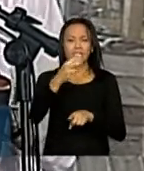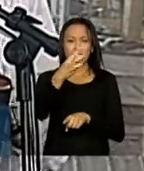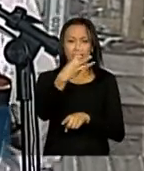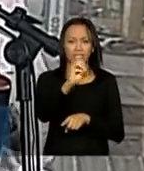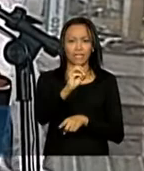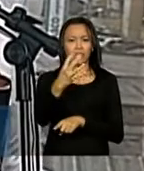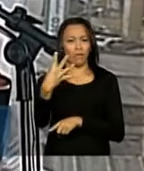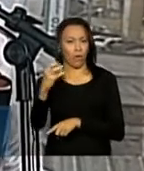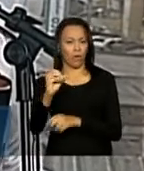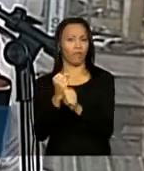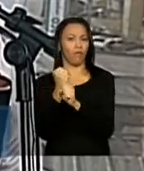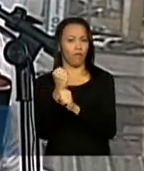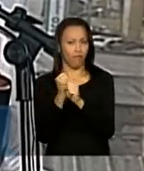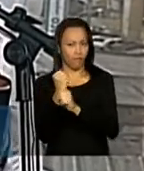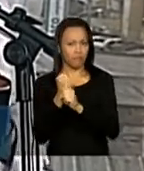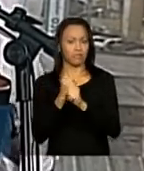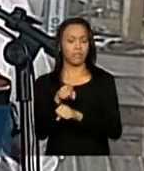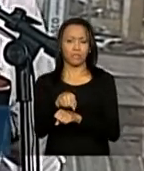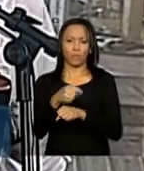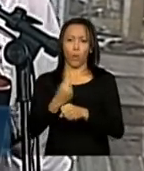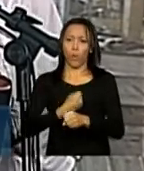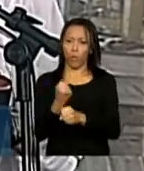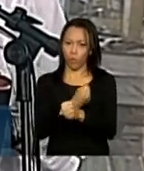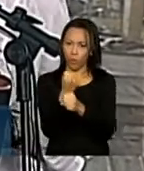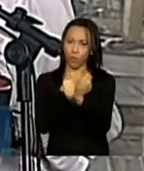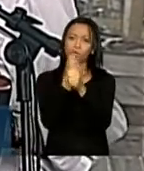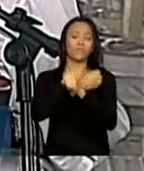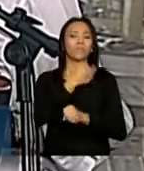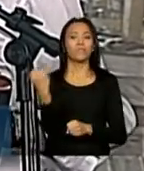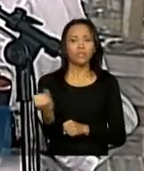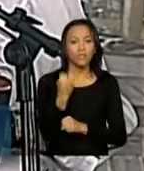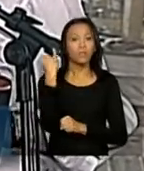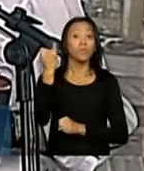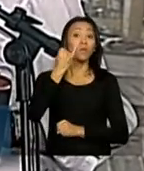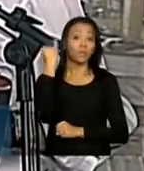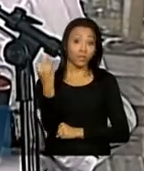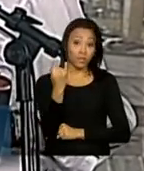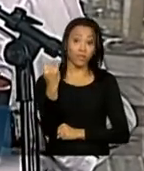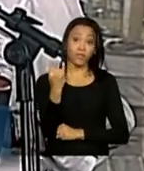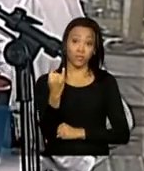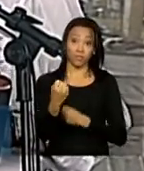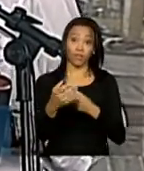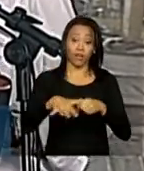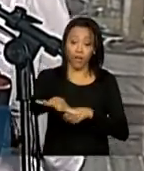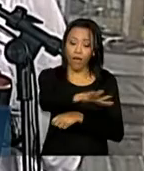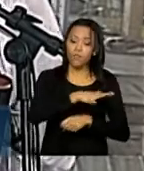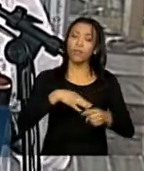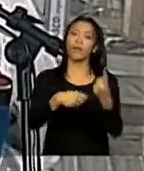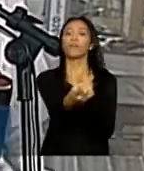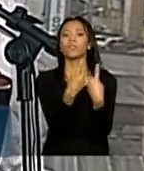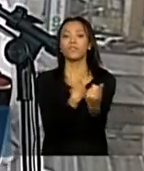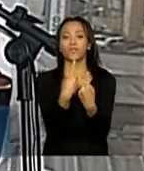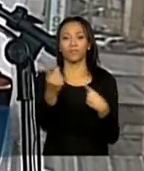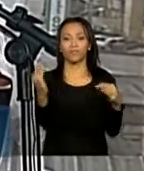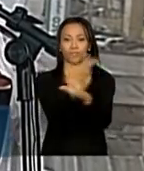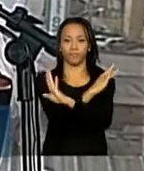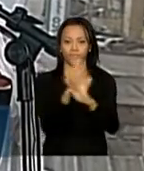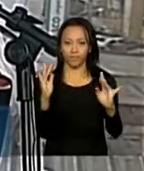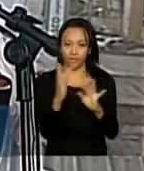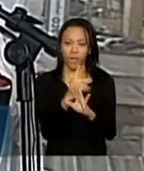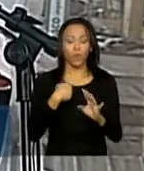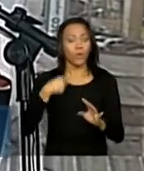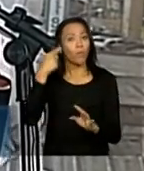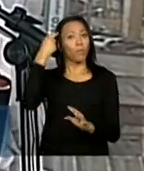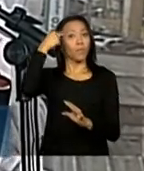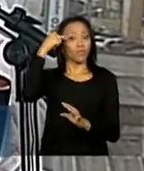anos, é uma obra de uma importância fundamental para as questões de mobilidade. E quando eu penso nessa obra,